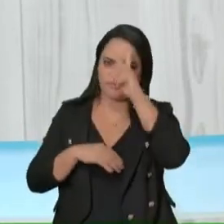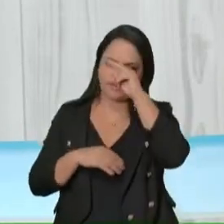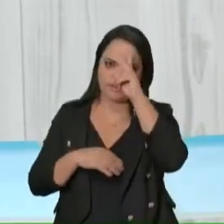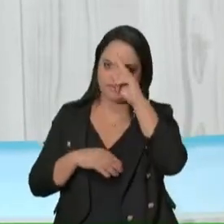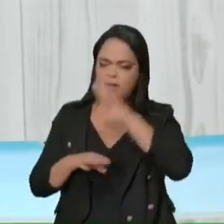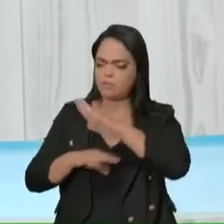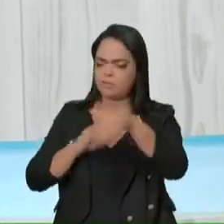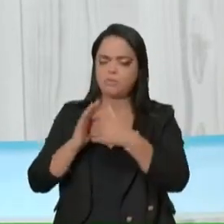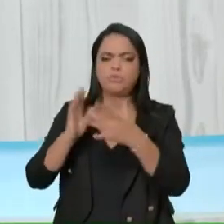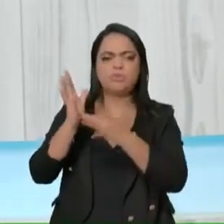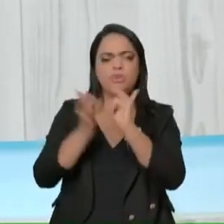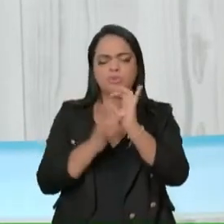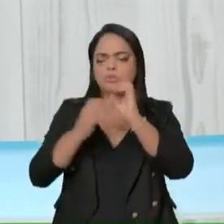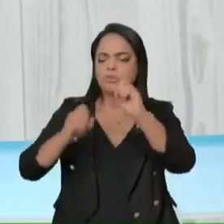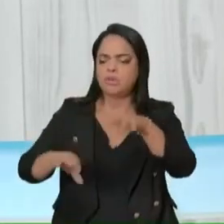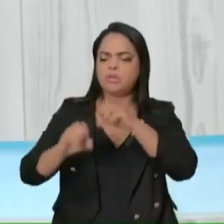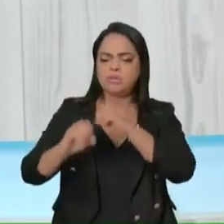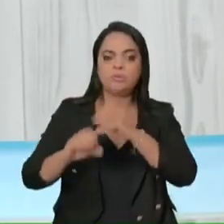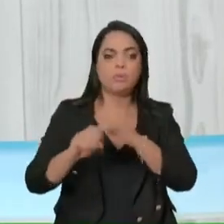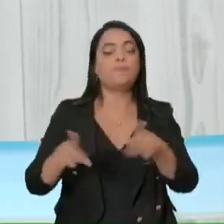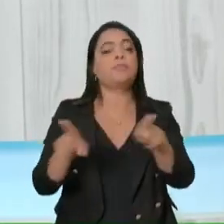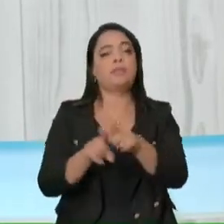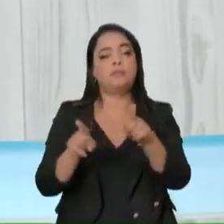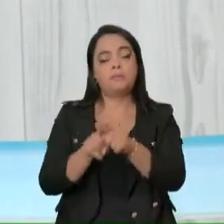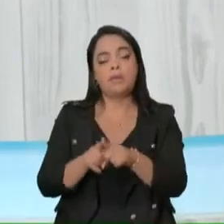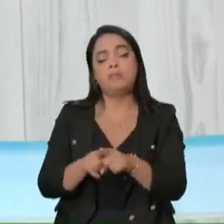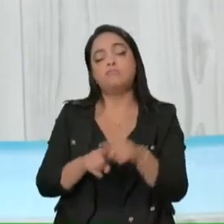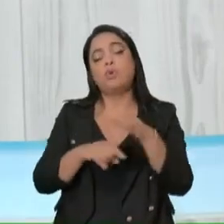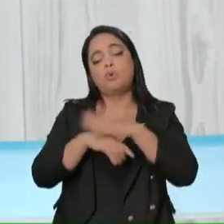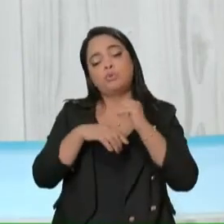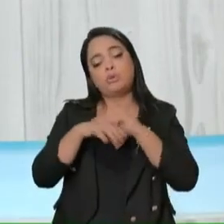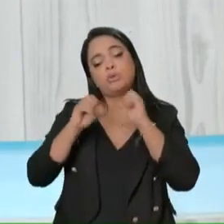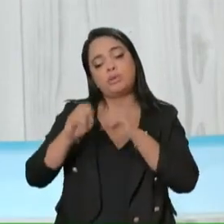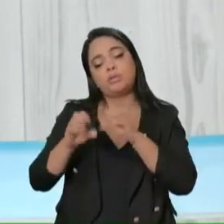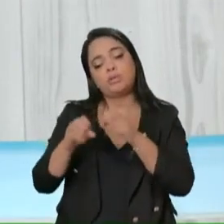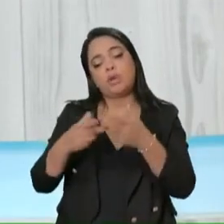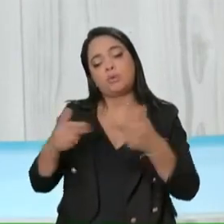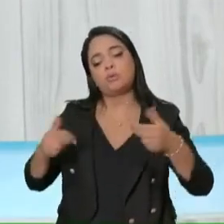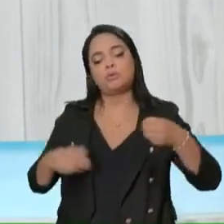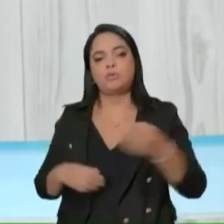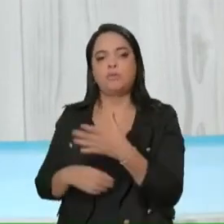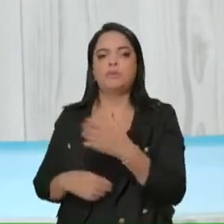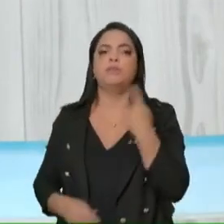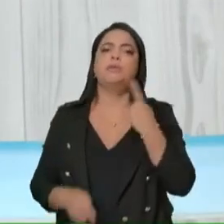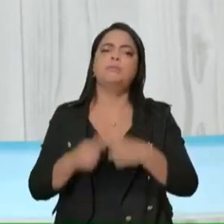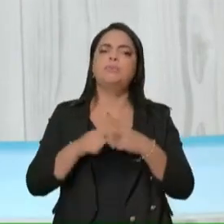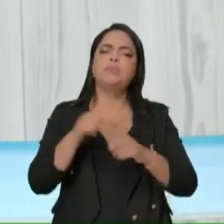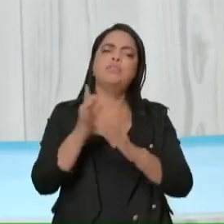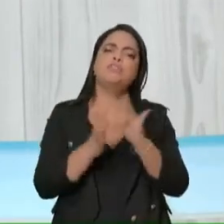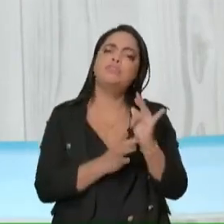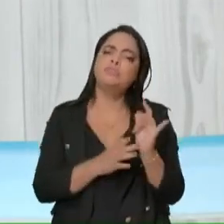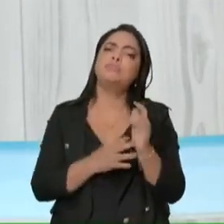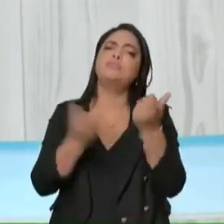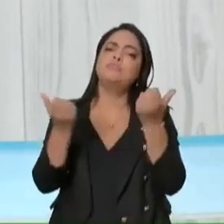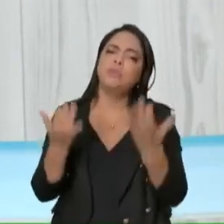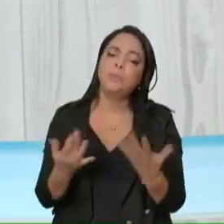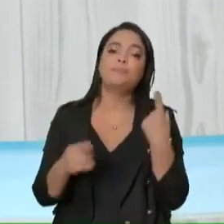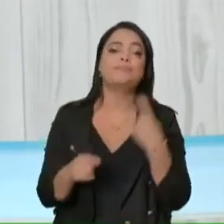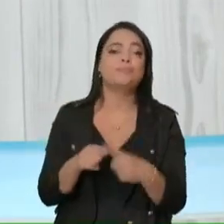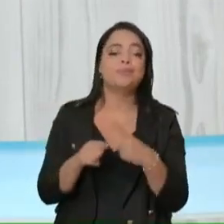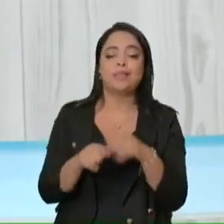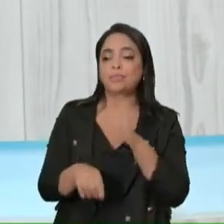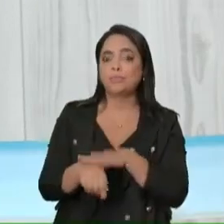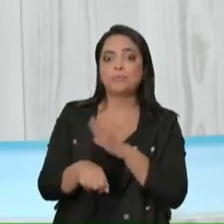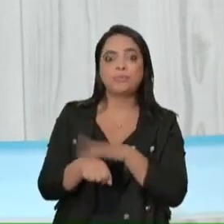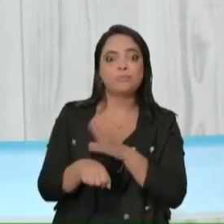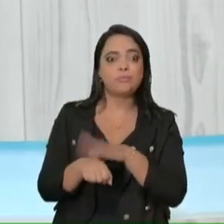ele nos ensinou e também ensinar coisas novas. E por que que Jesus disse naquele momento que faria isso? Porque naquele momento as